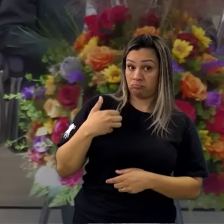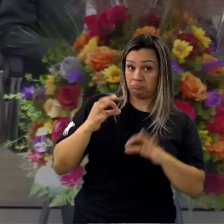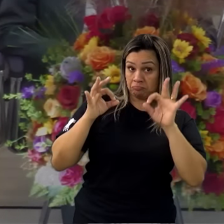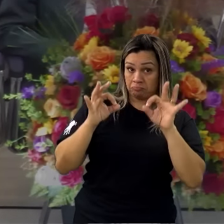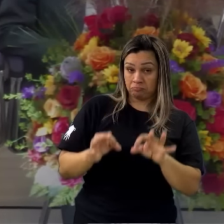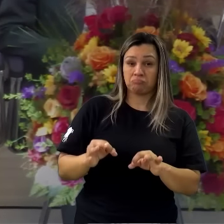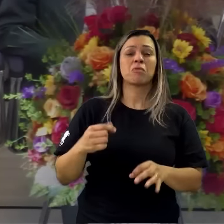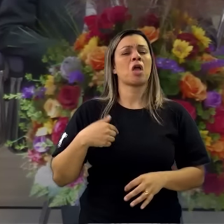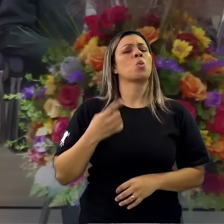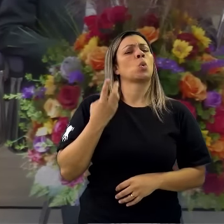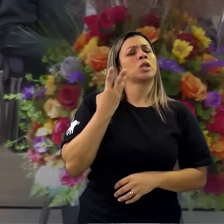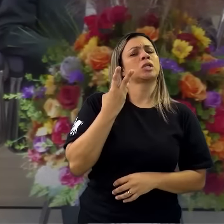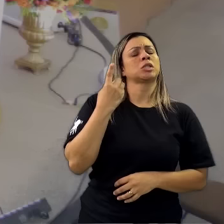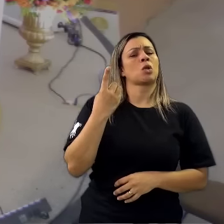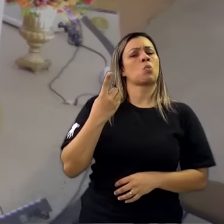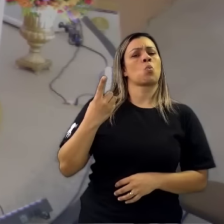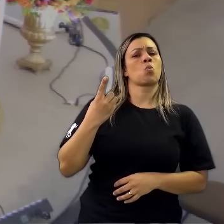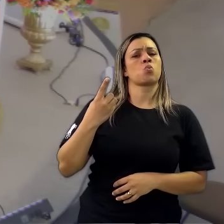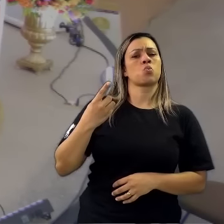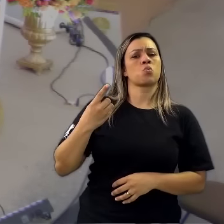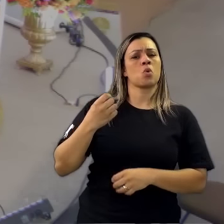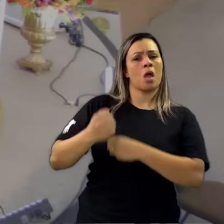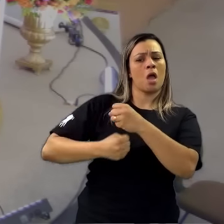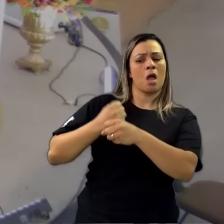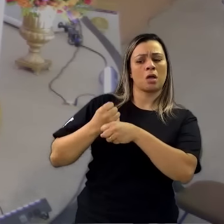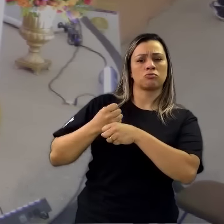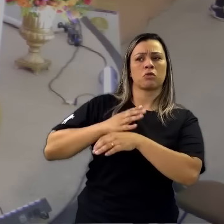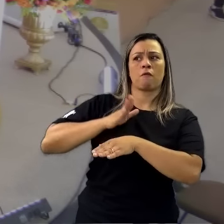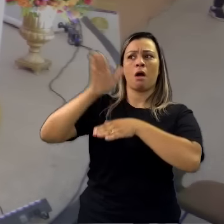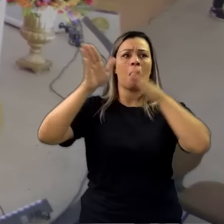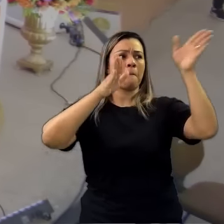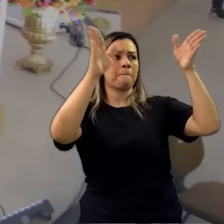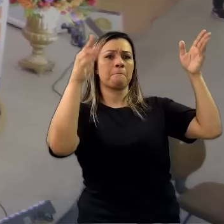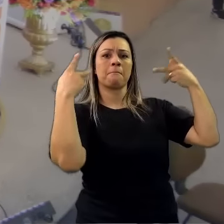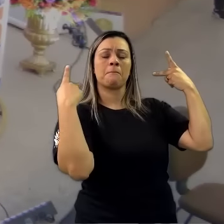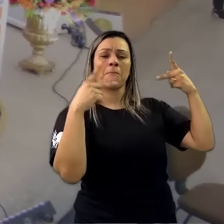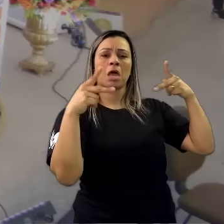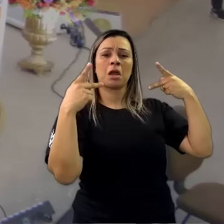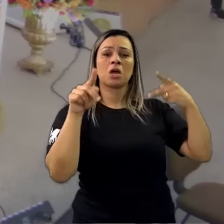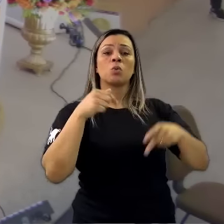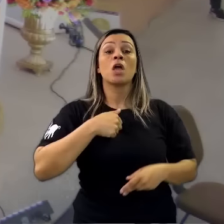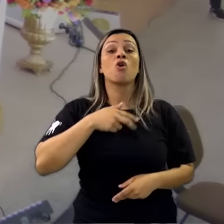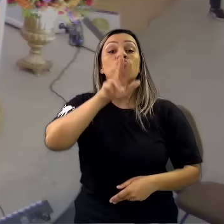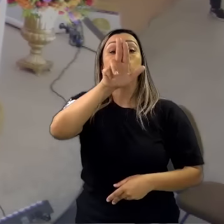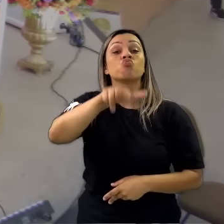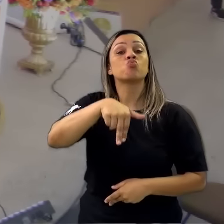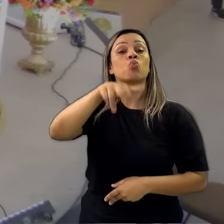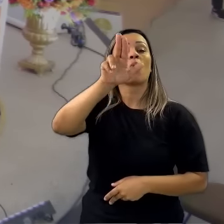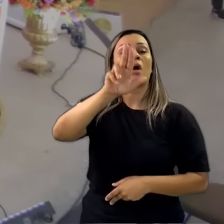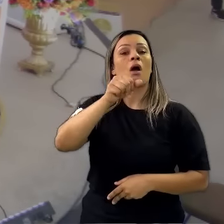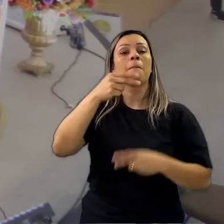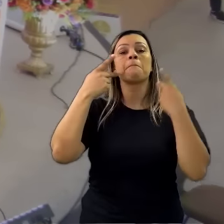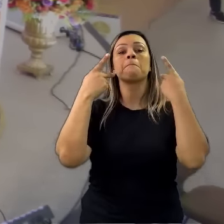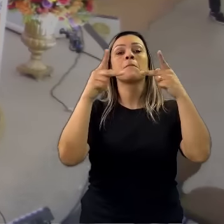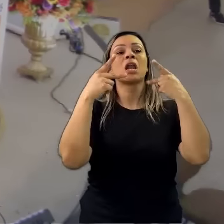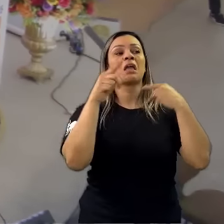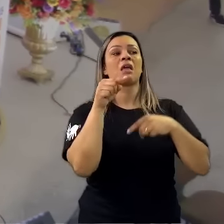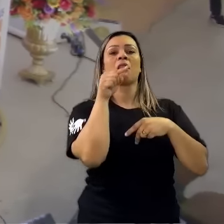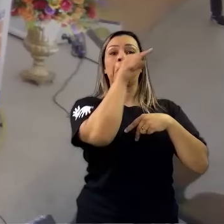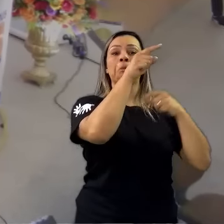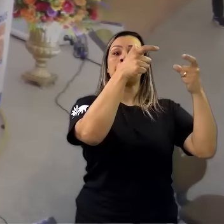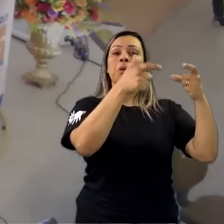que eu viajo o Brasil pregando eu nunca pisei naquele altar e vou dar uma notícia se só se for por Deus porque pelos olhos humano Nunca vou pisar